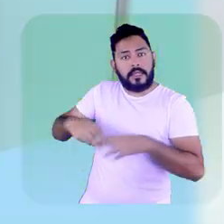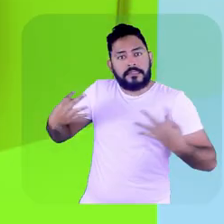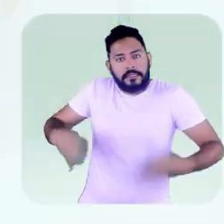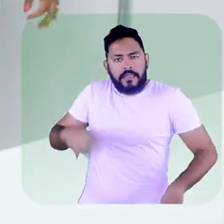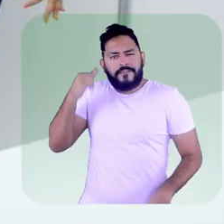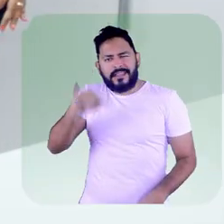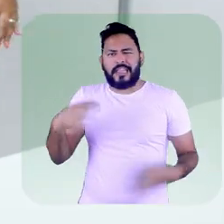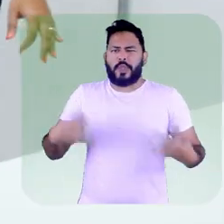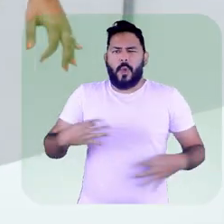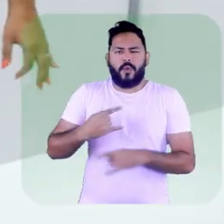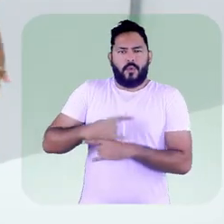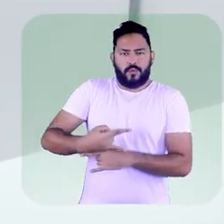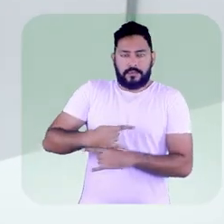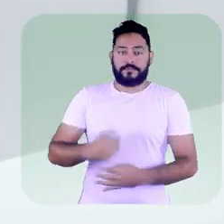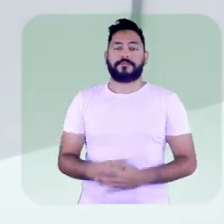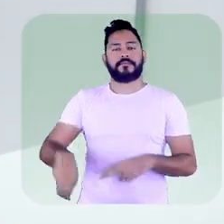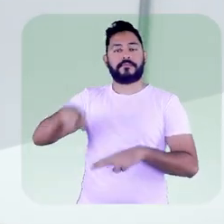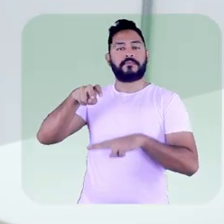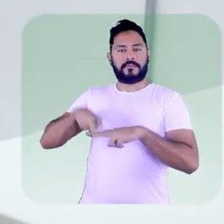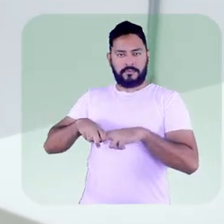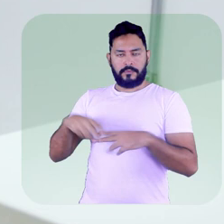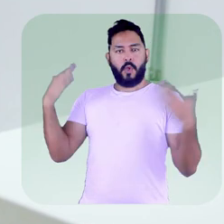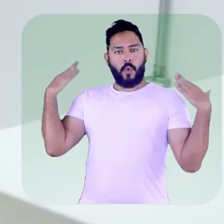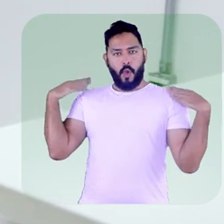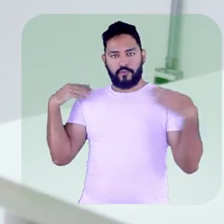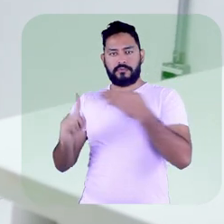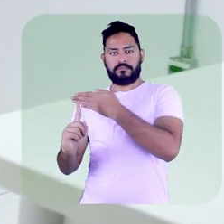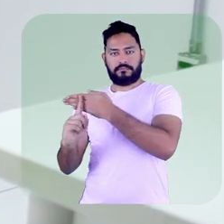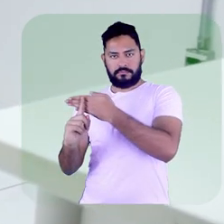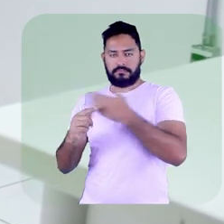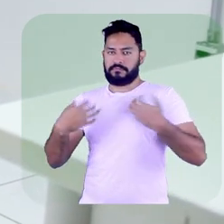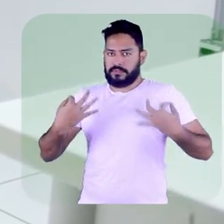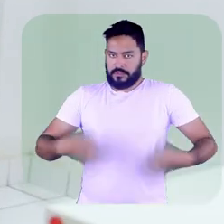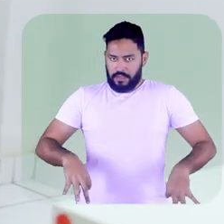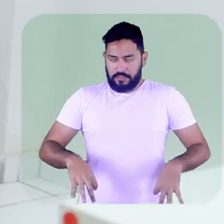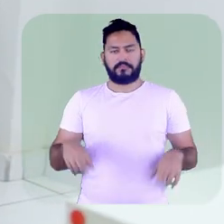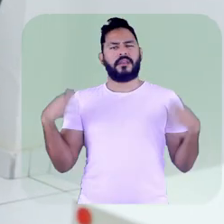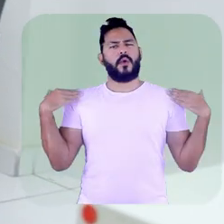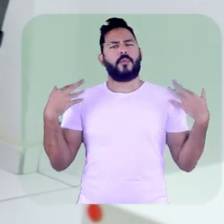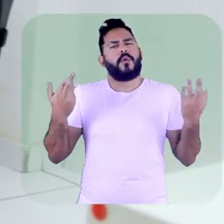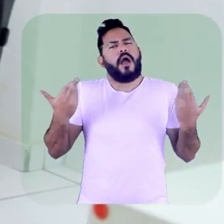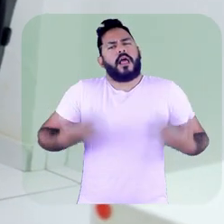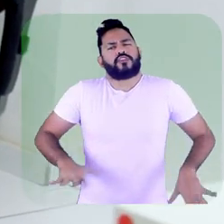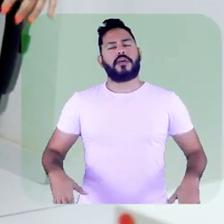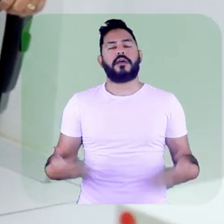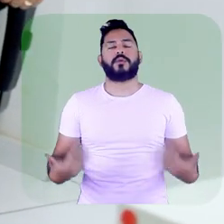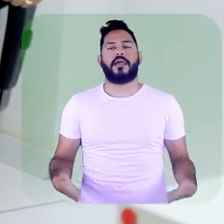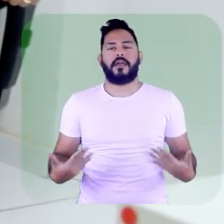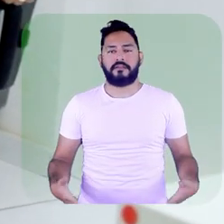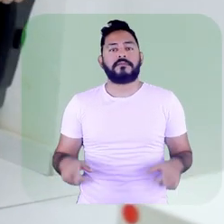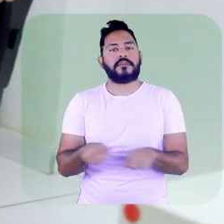coluna. Quando sentar na cadeira, mantenha as suas costas bem apoiadas no encosto lombar, mantenha os seus ombros relaxados e os